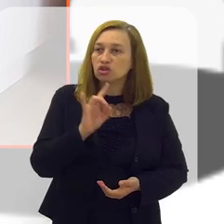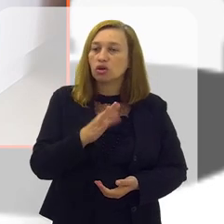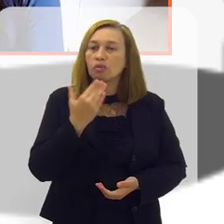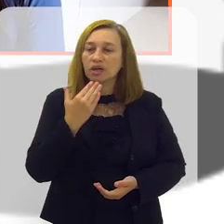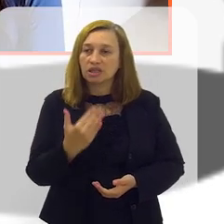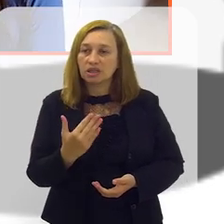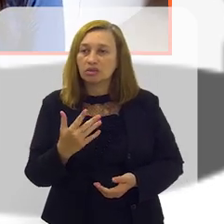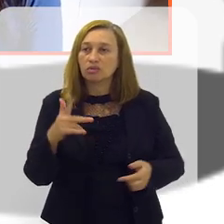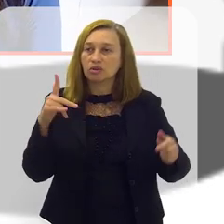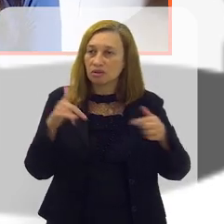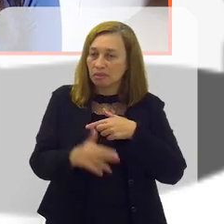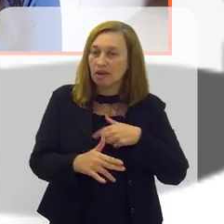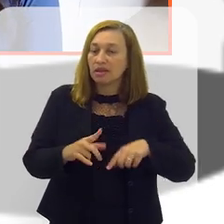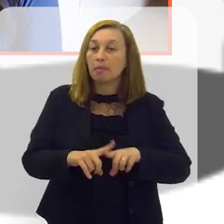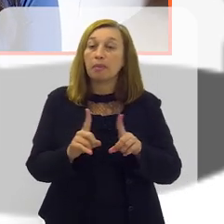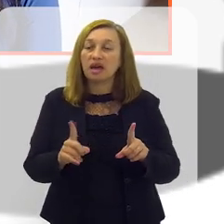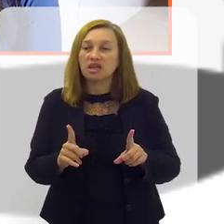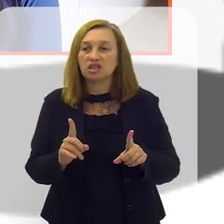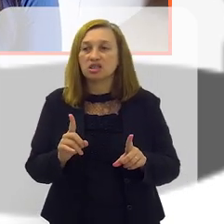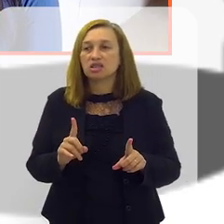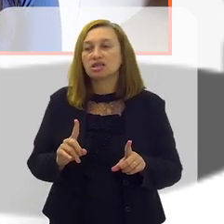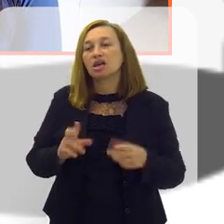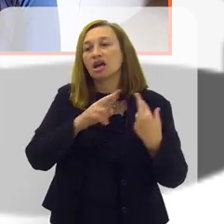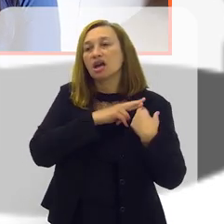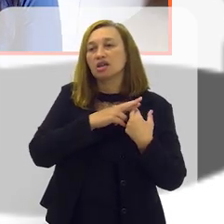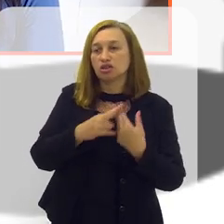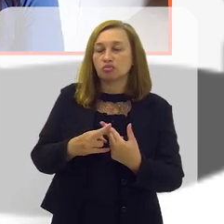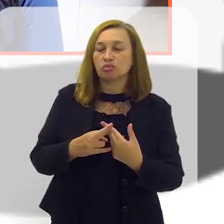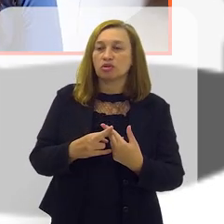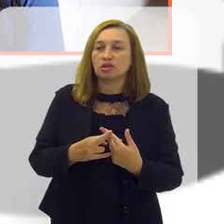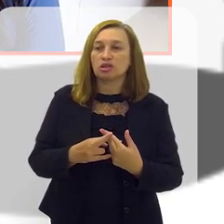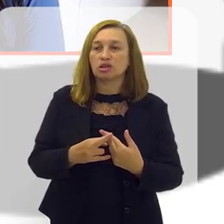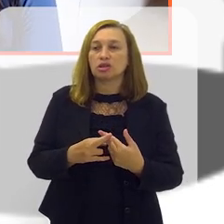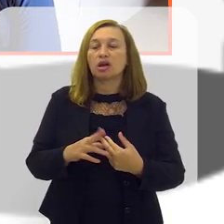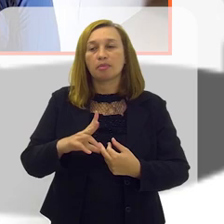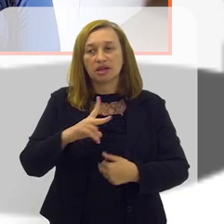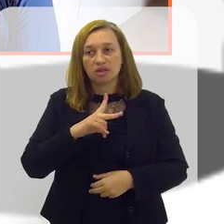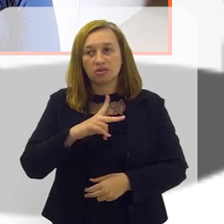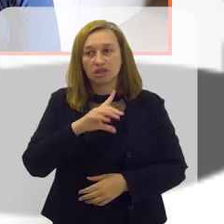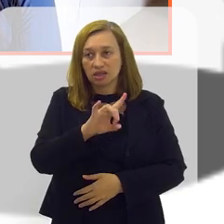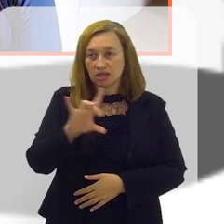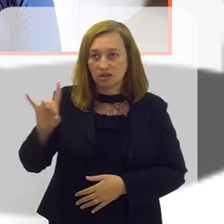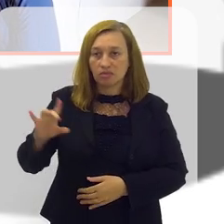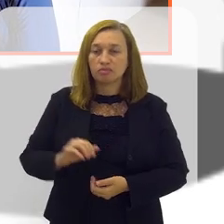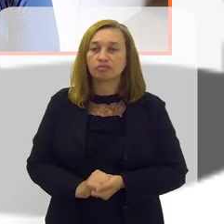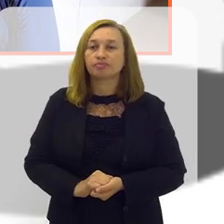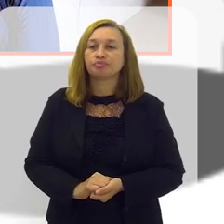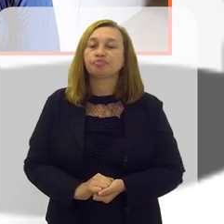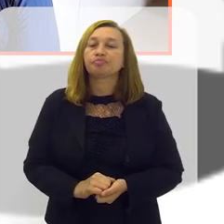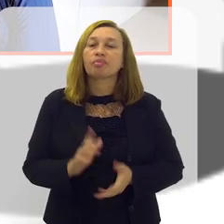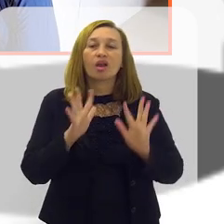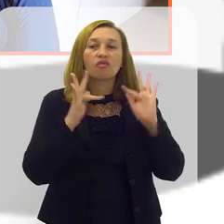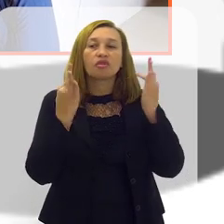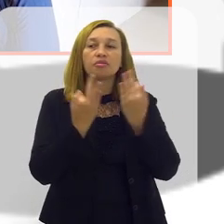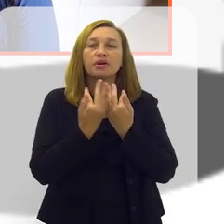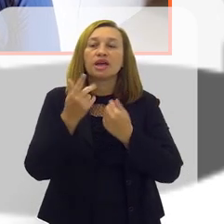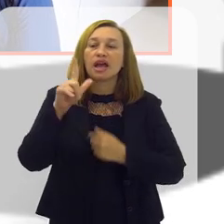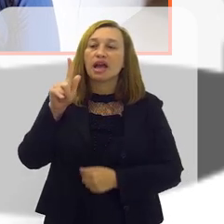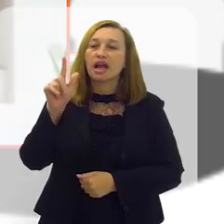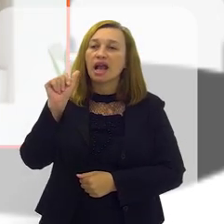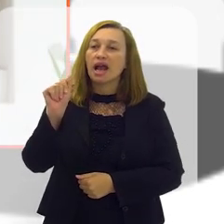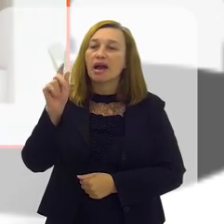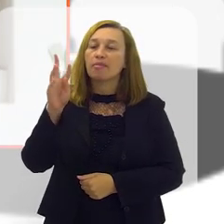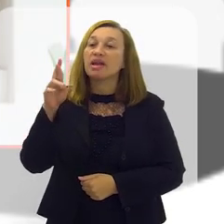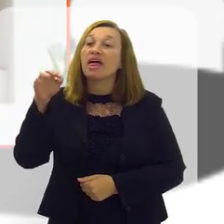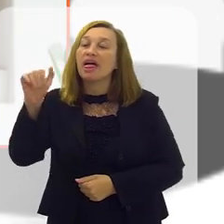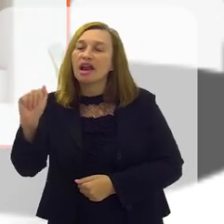é sugerido quando atrapalha muito, mas fora isso, a responsabilidade é individual mesmo. E a família,